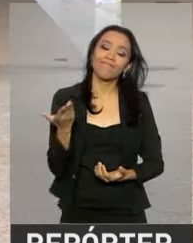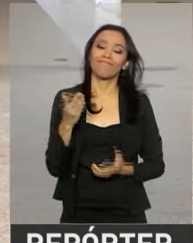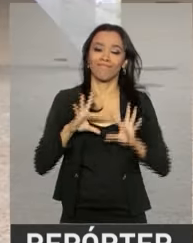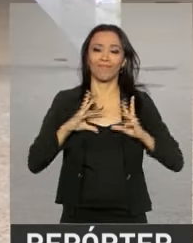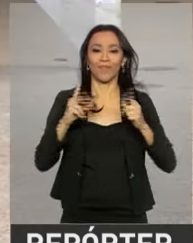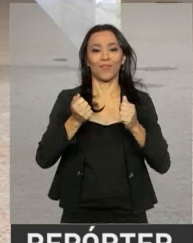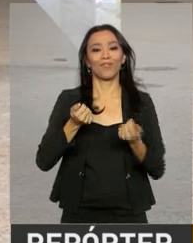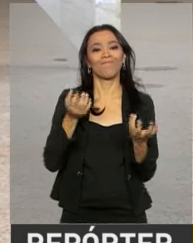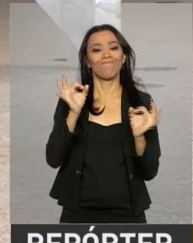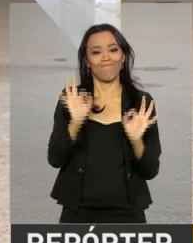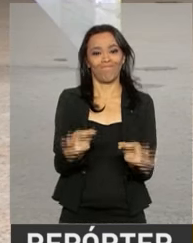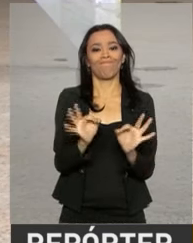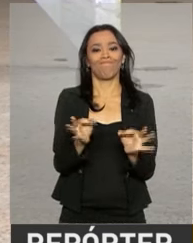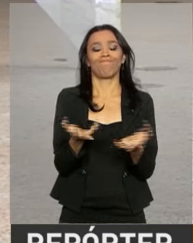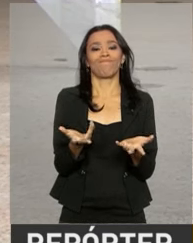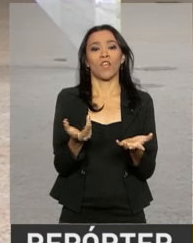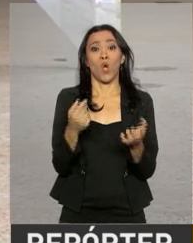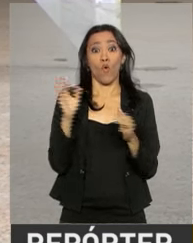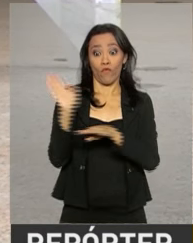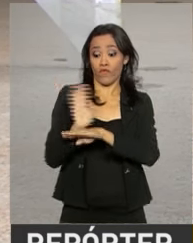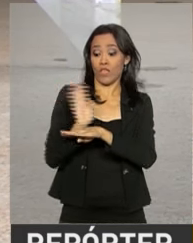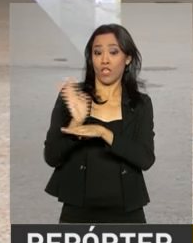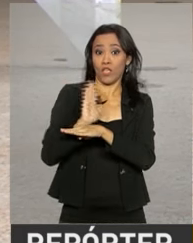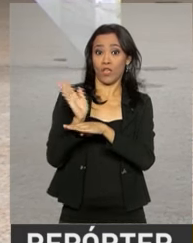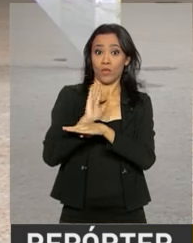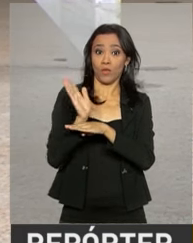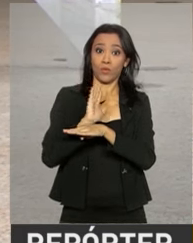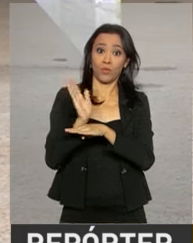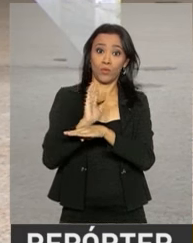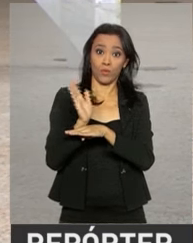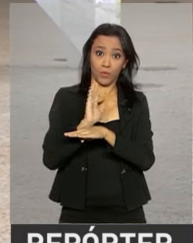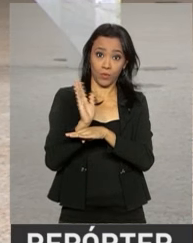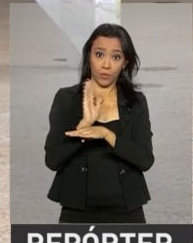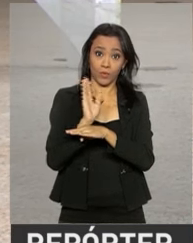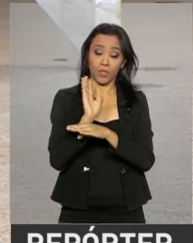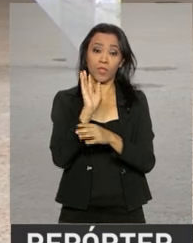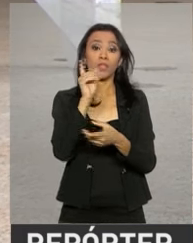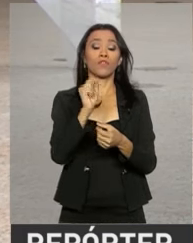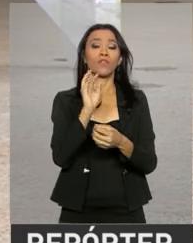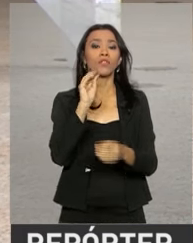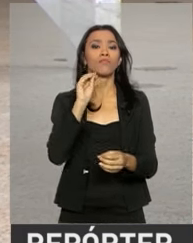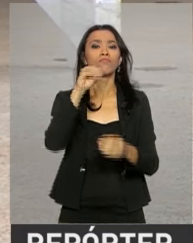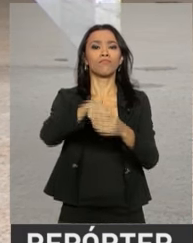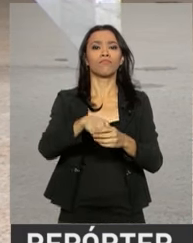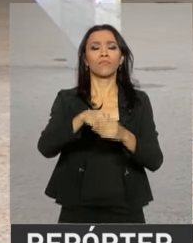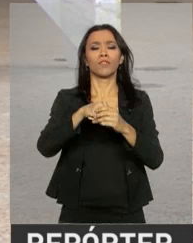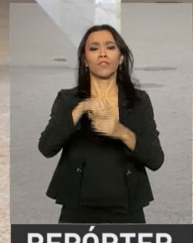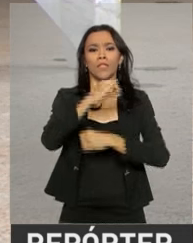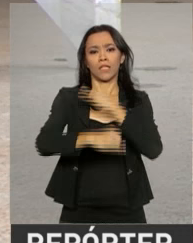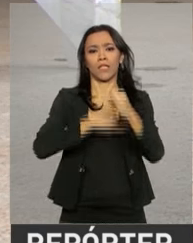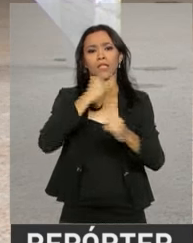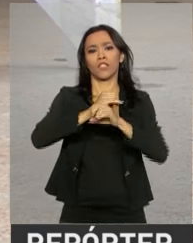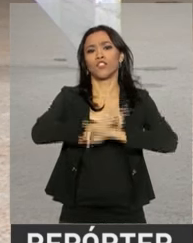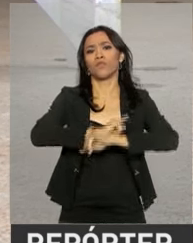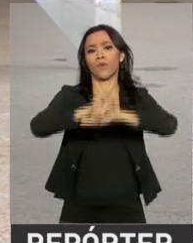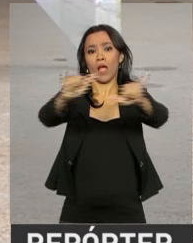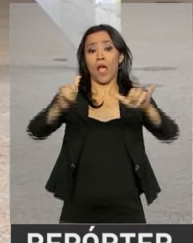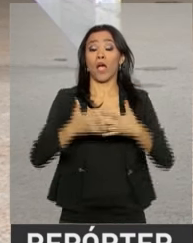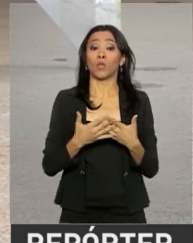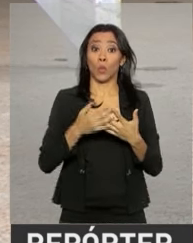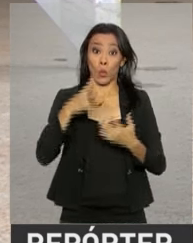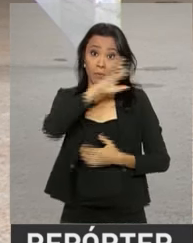todos. Exatamente, em um vídeo publicado no portal do Palácio do Planalto na internet, o presidente Michel